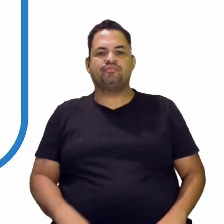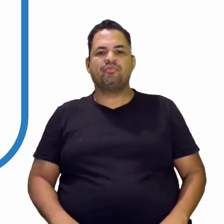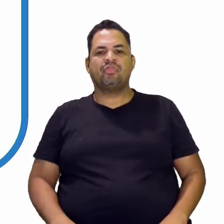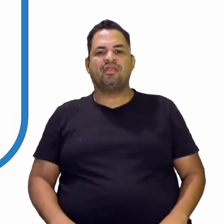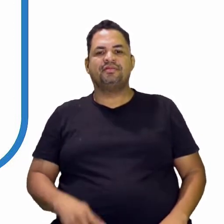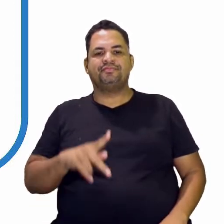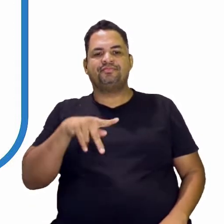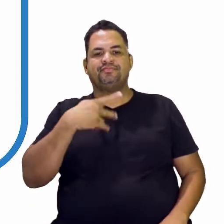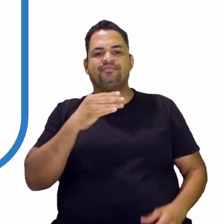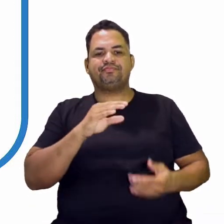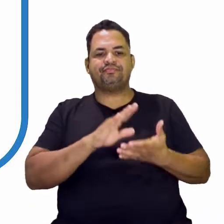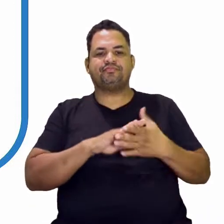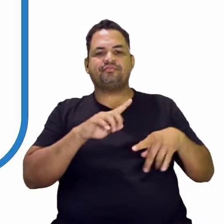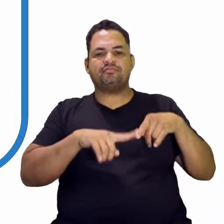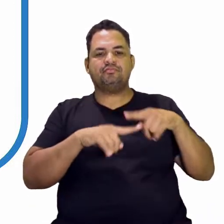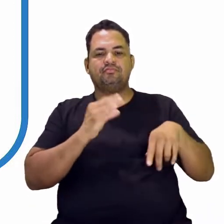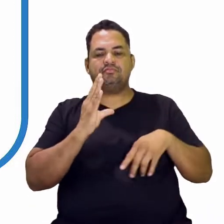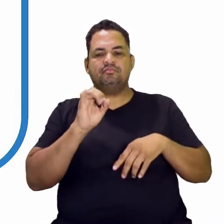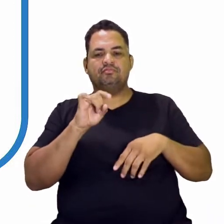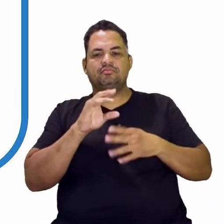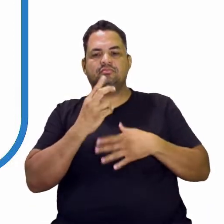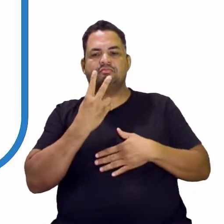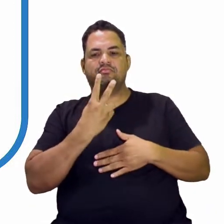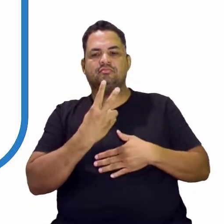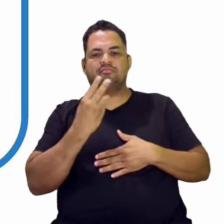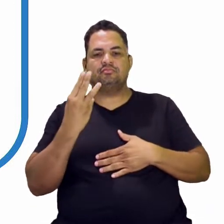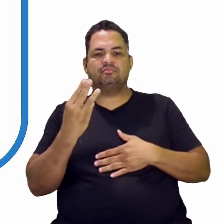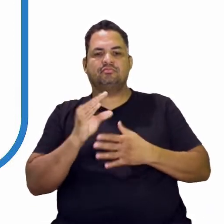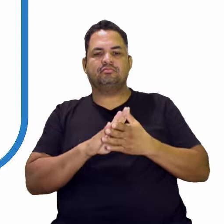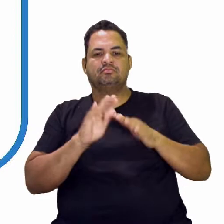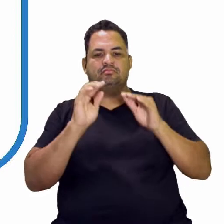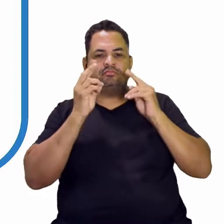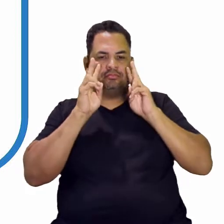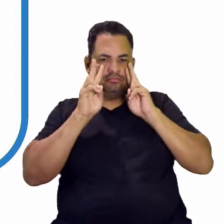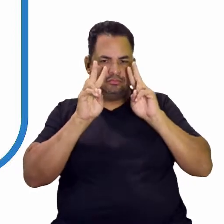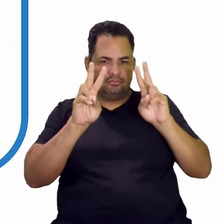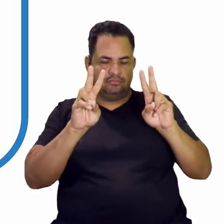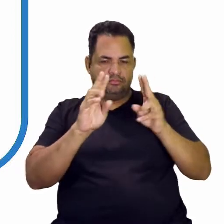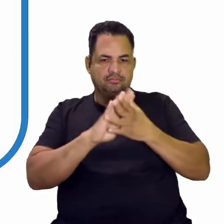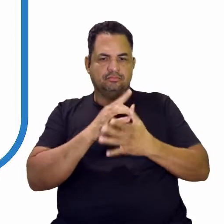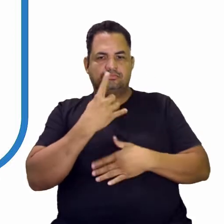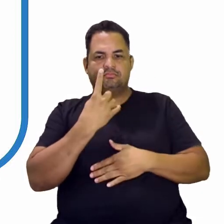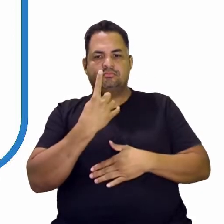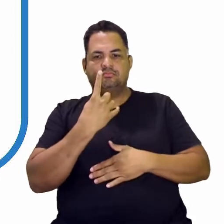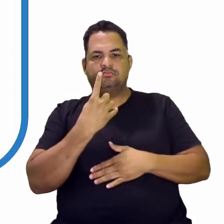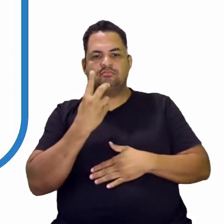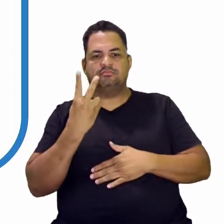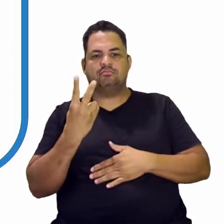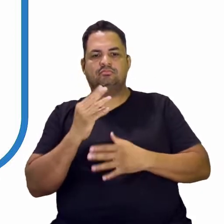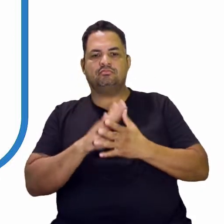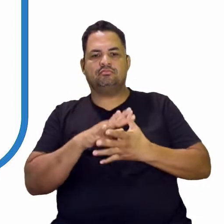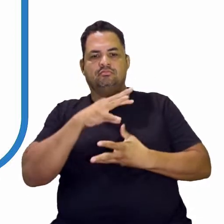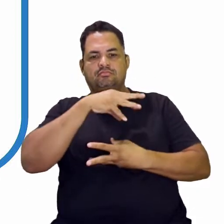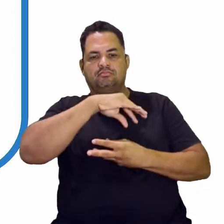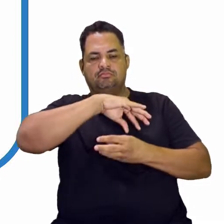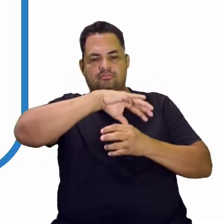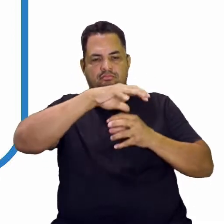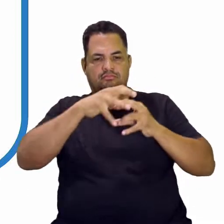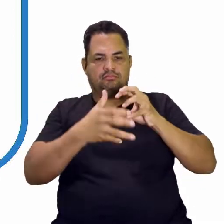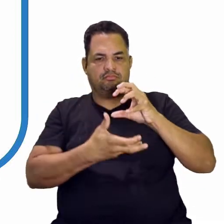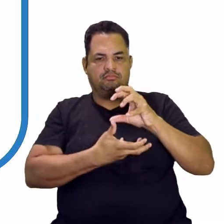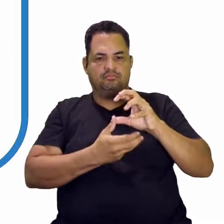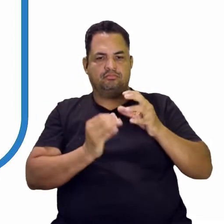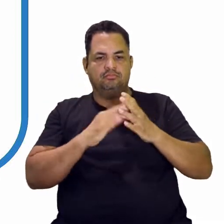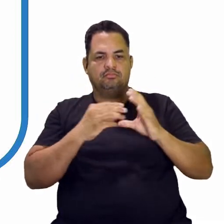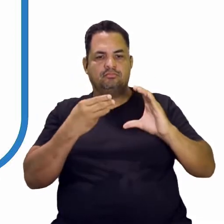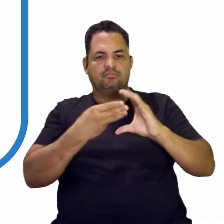Vamos falar sobre os componentes da célula 2 e 3, visão geral da célula 1 e 2, envoltórios